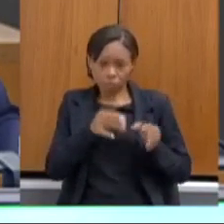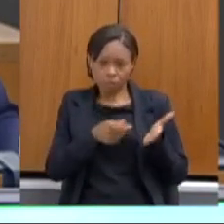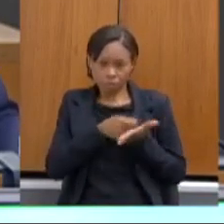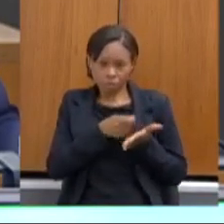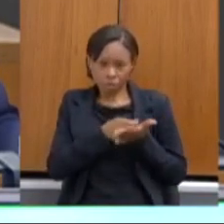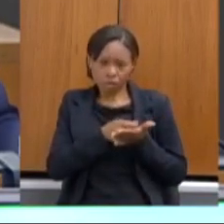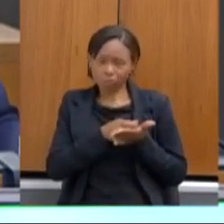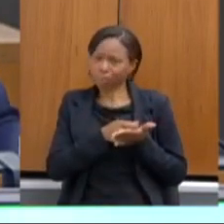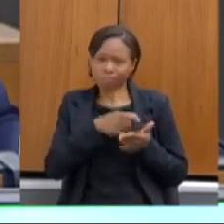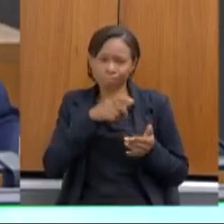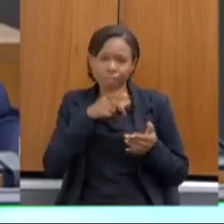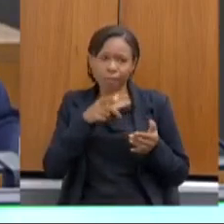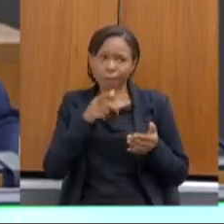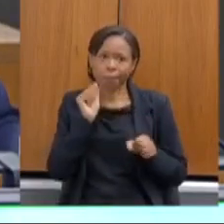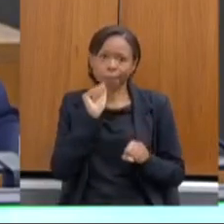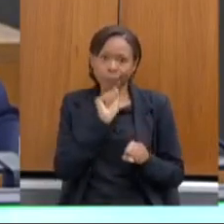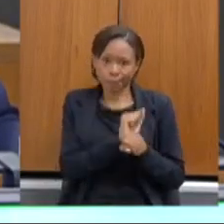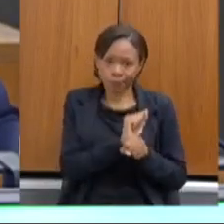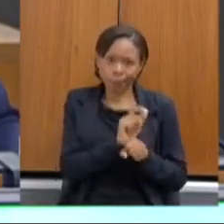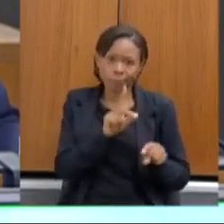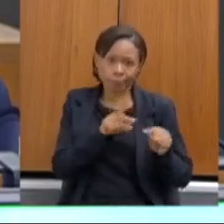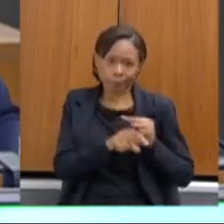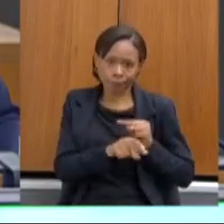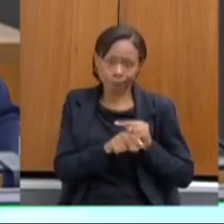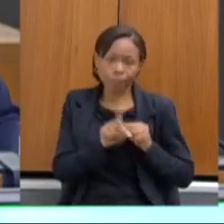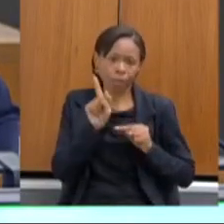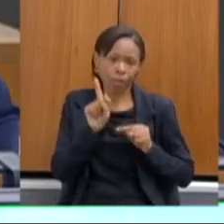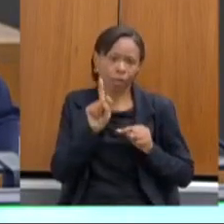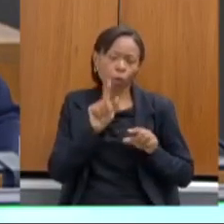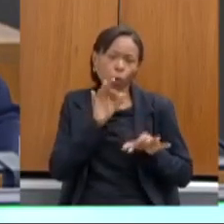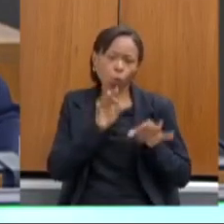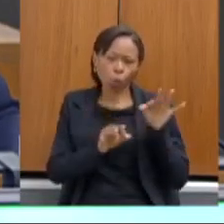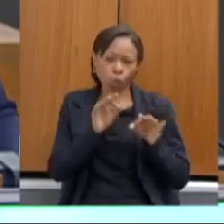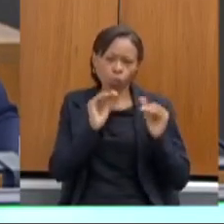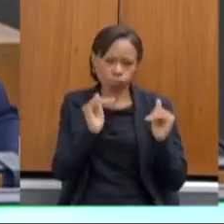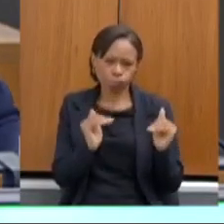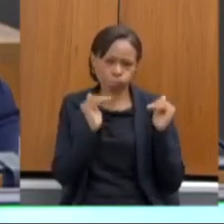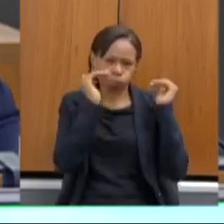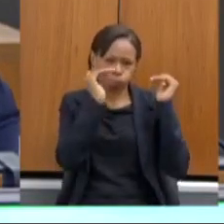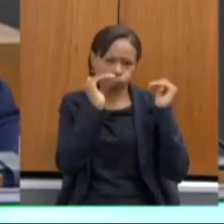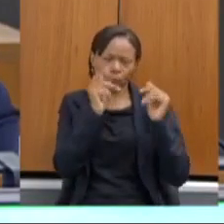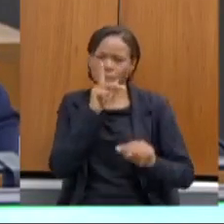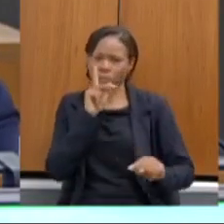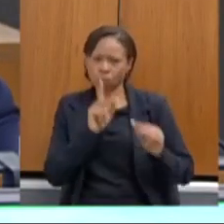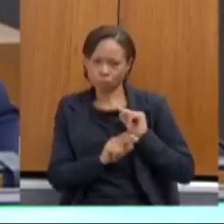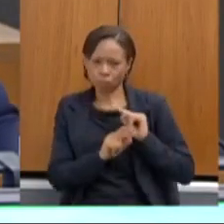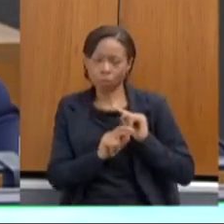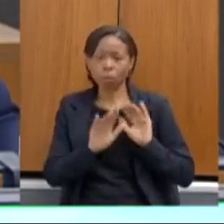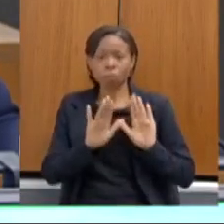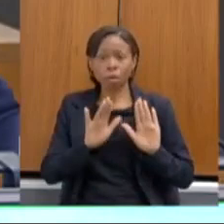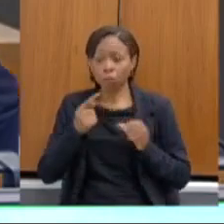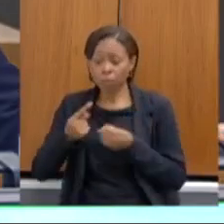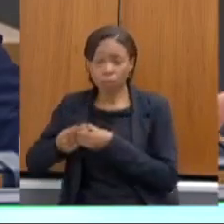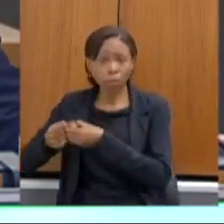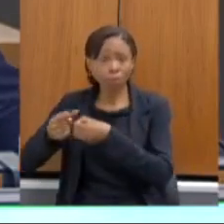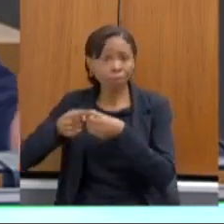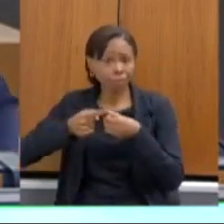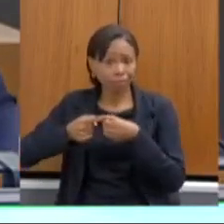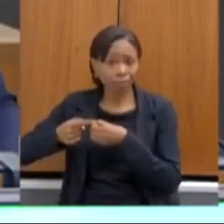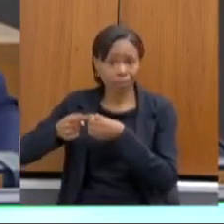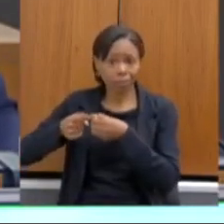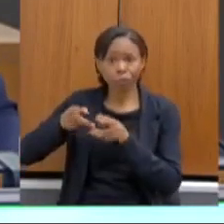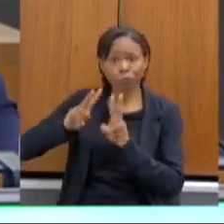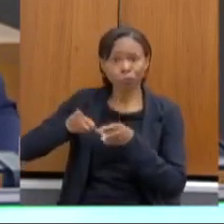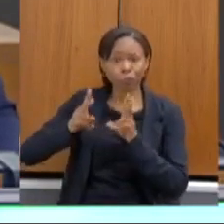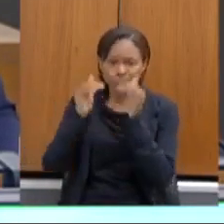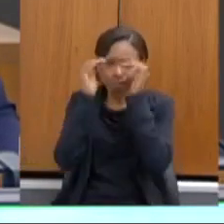revogada no pelo Supremo Tribunal Federal e os municípios não desistiram do menos conscientes são aqueles que